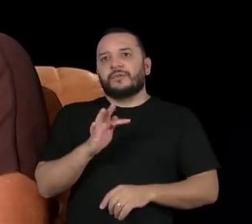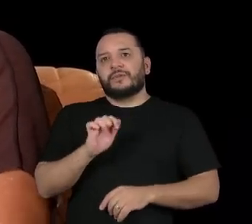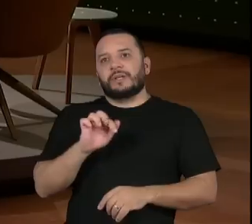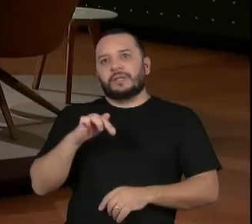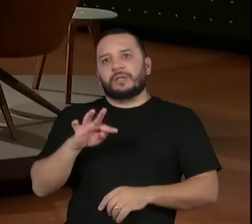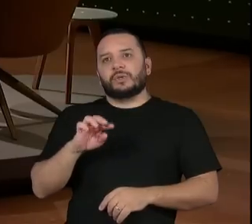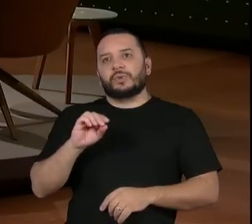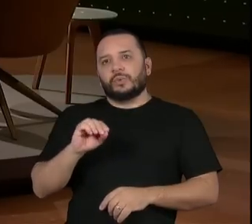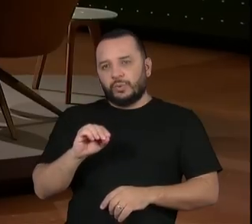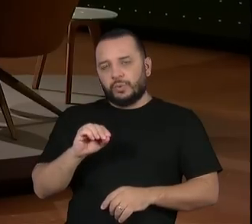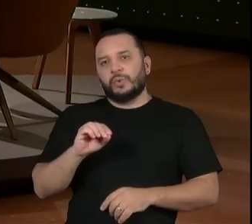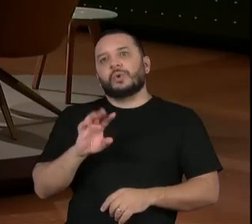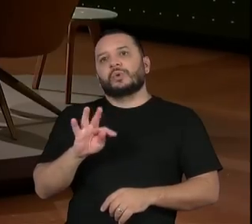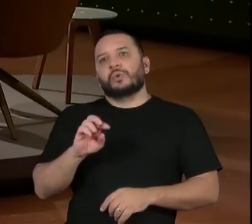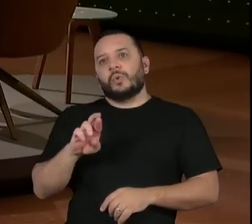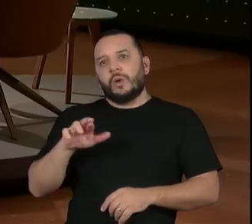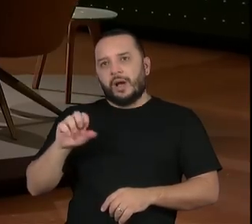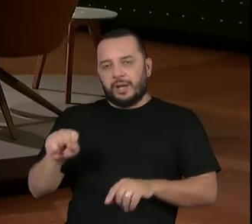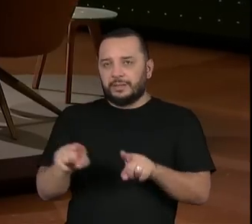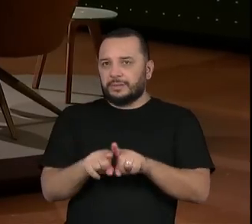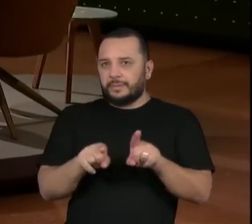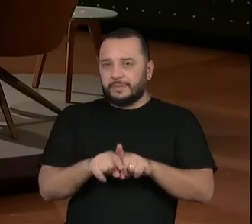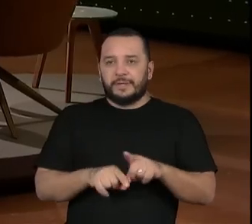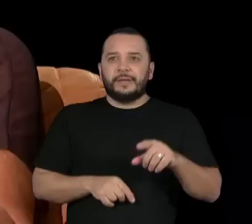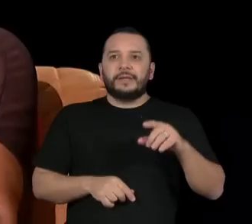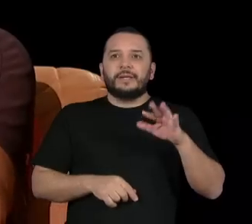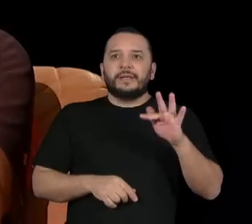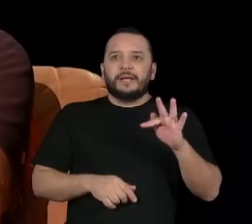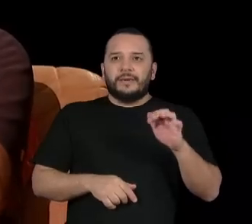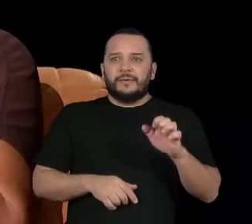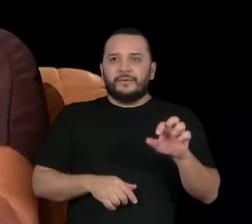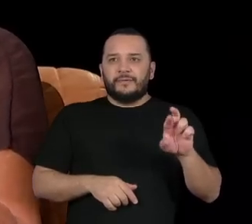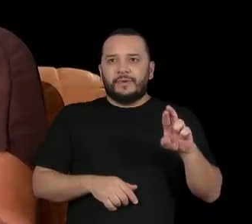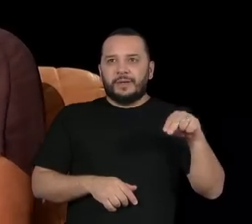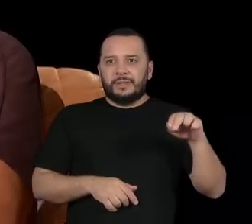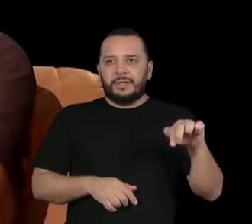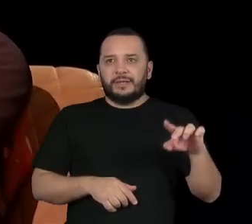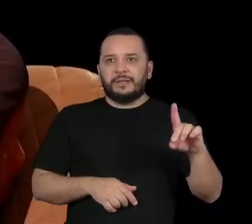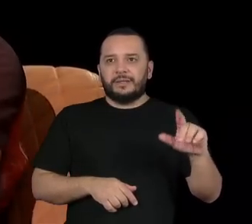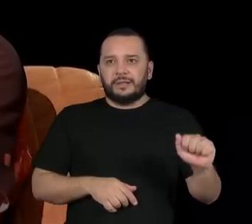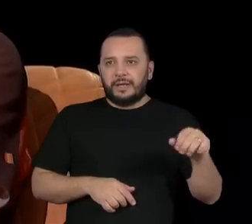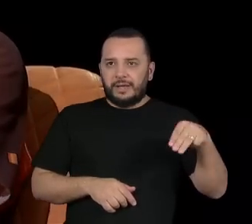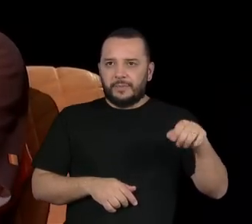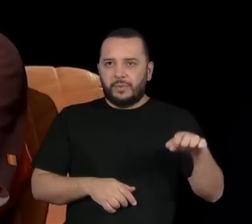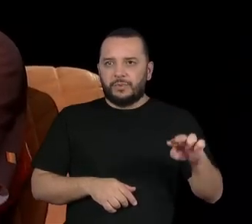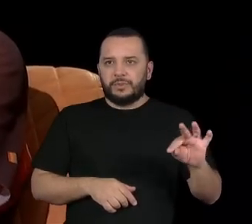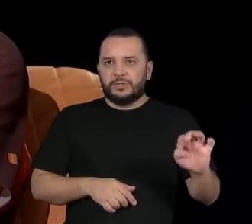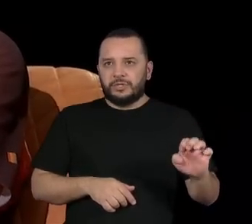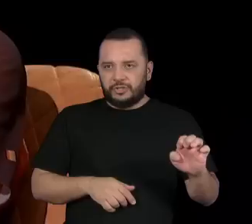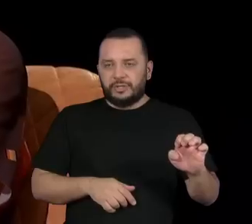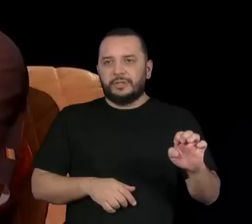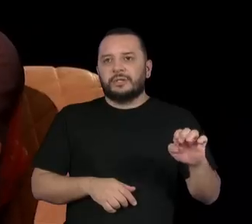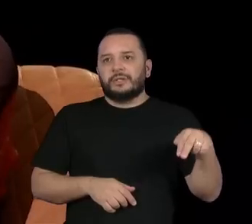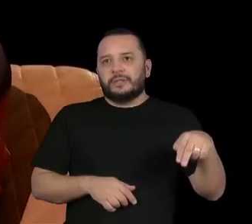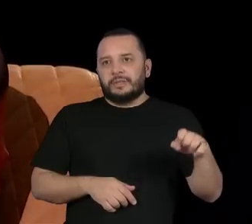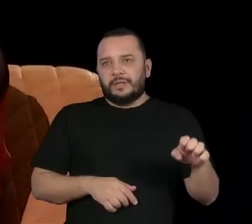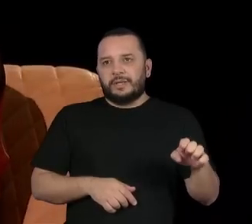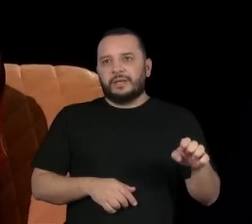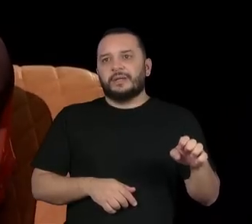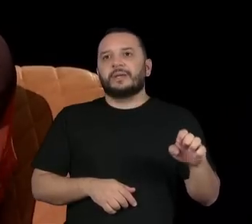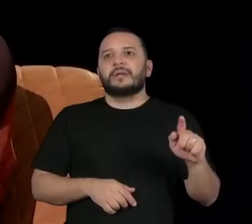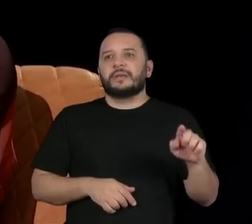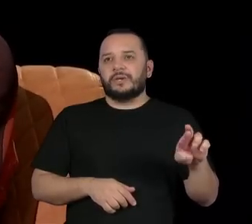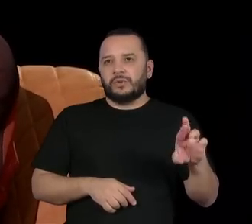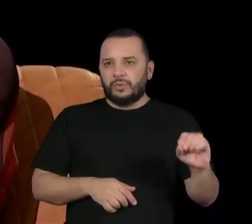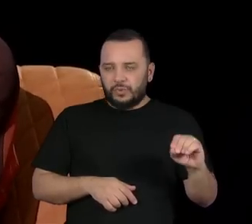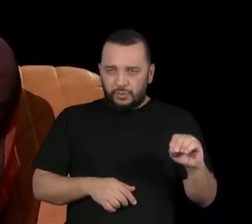Montenegro. Foi ali que eu ganhei o meu primeiro dinheiro profissional. A minha primeira entrada